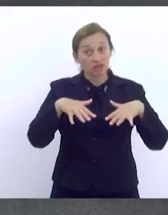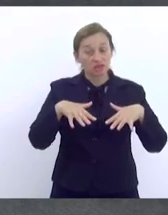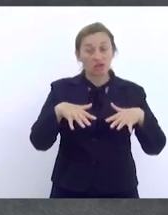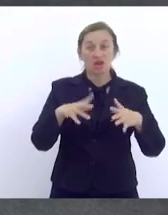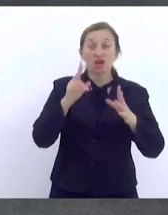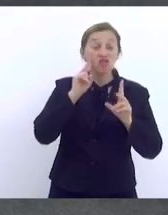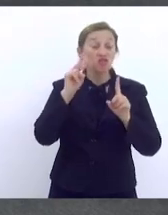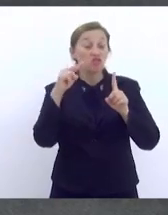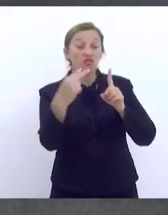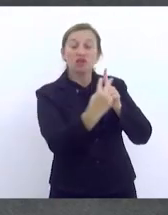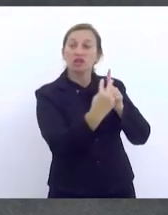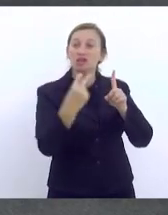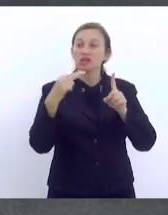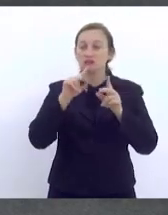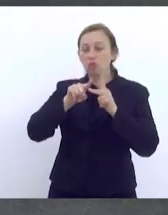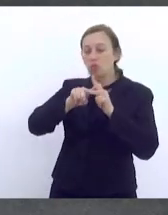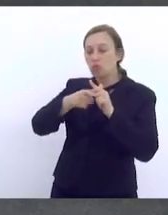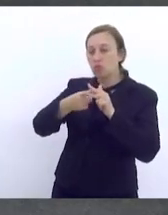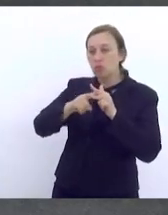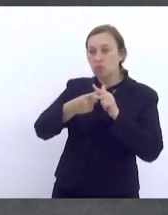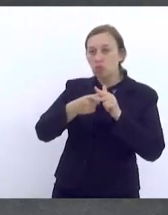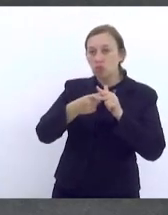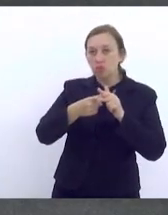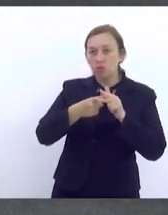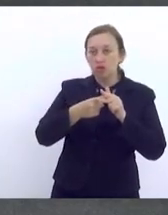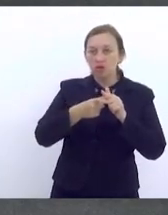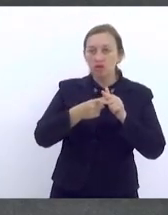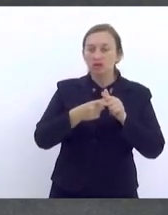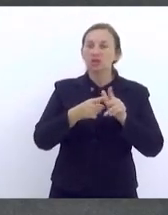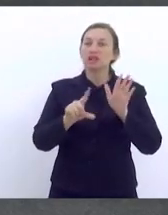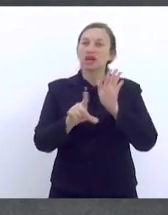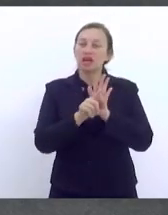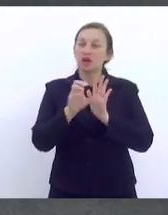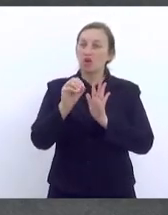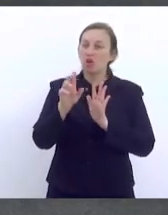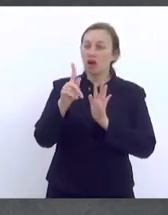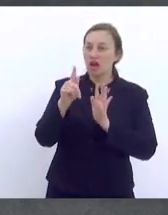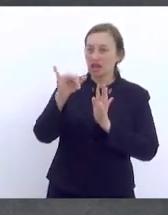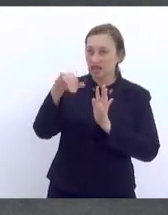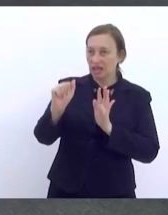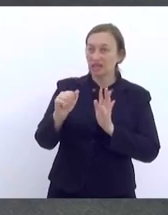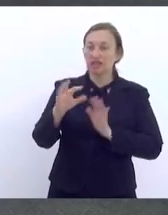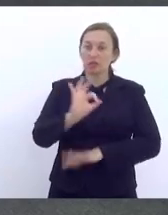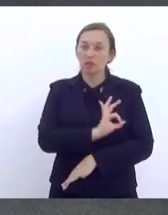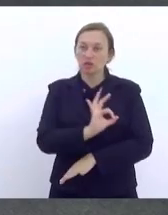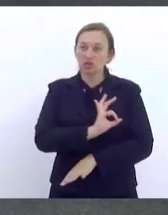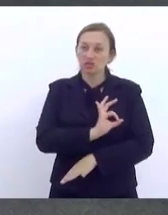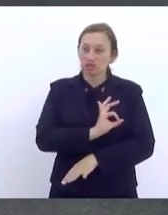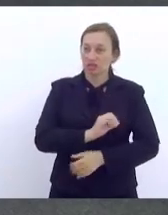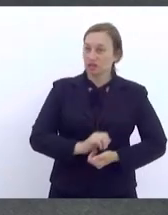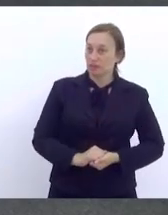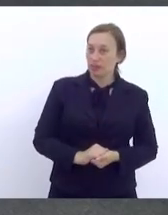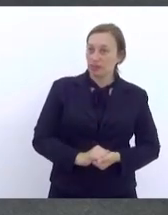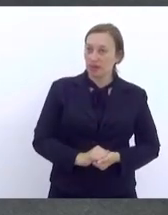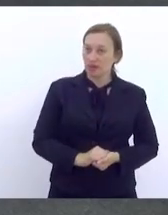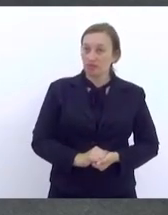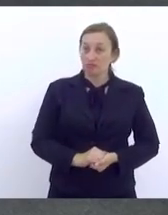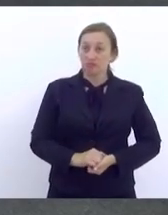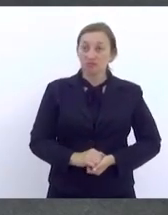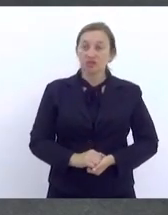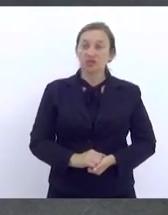visam dar a regulamentação e aplicabilidade da Lei Orgânica da Polícia penal ou seja uma desídia uma